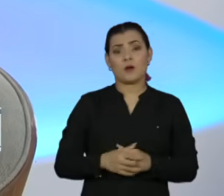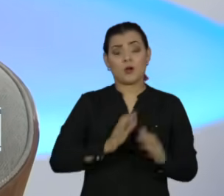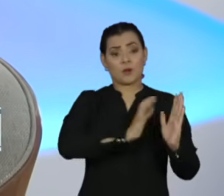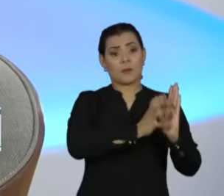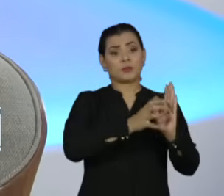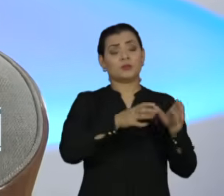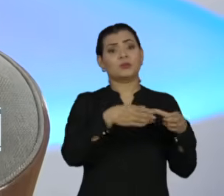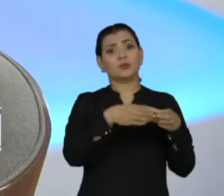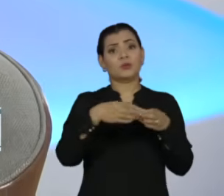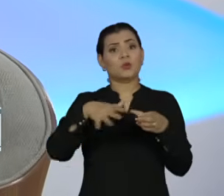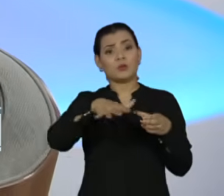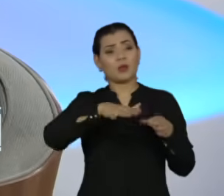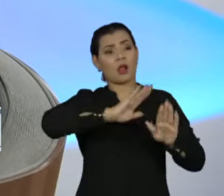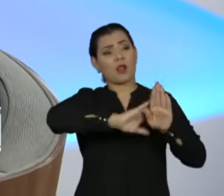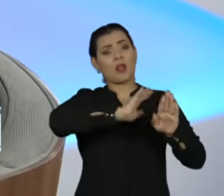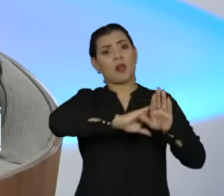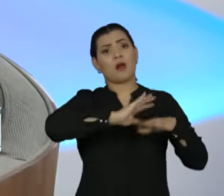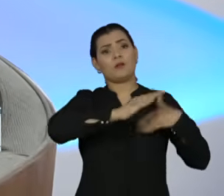todo de trás